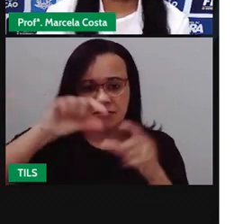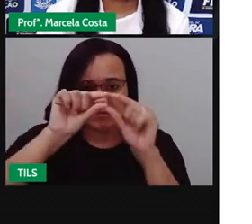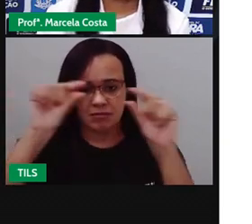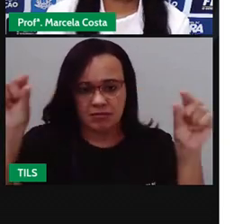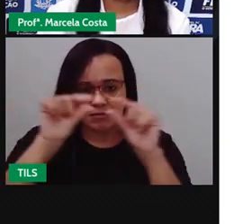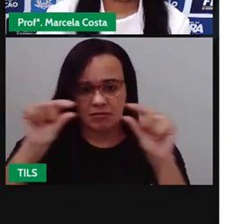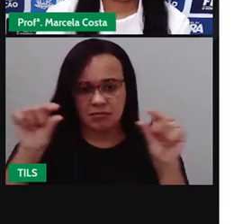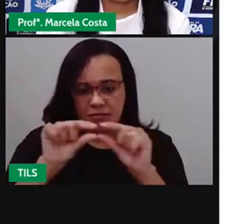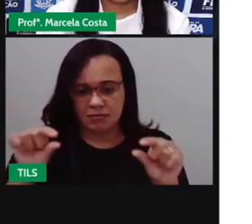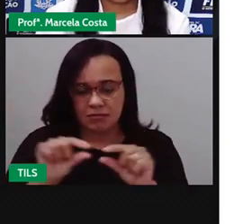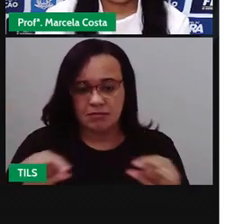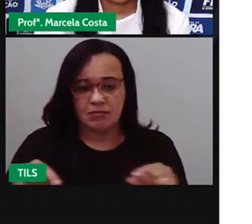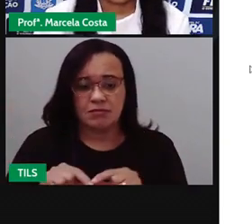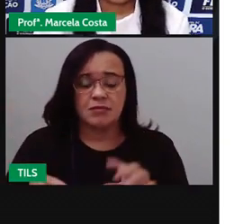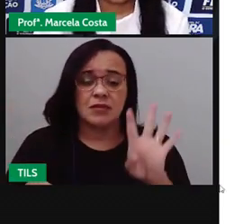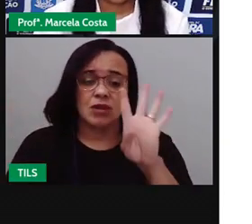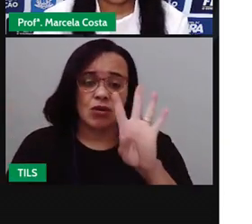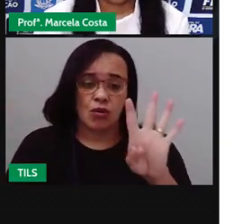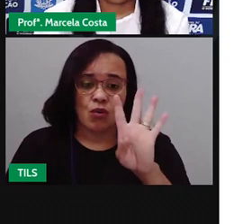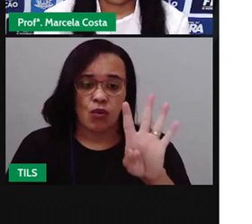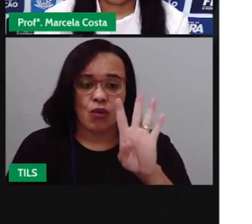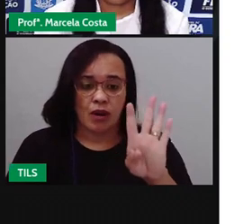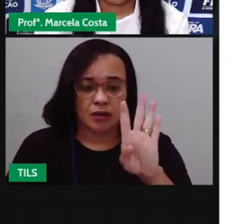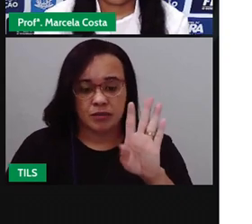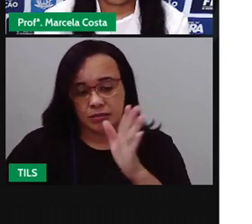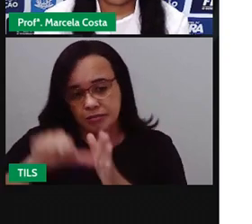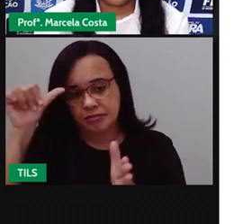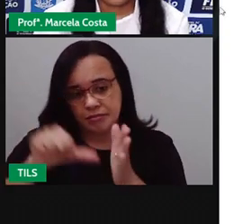versos aqui nessa primeira estrofe.